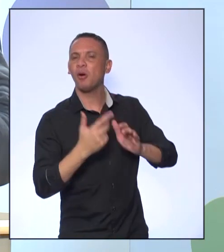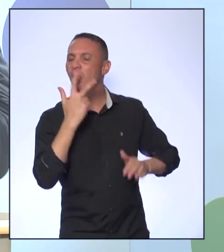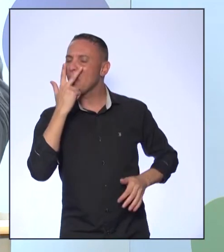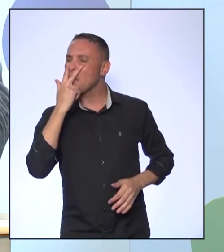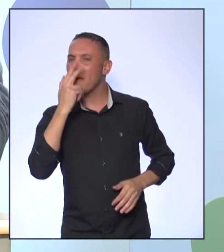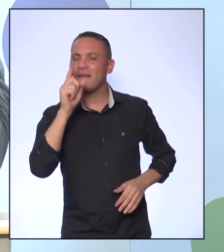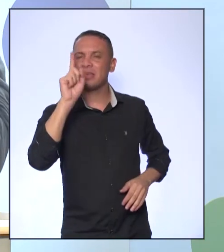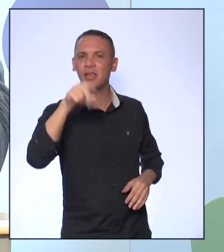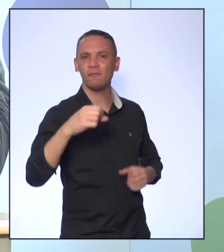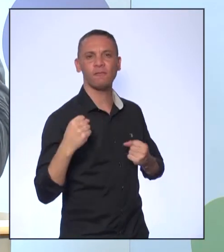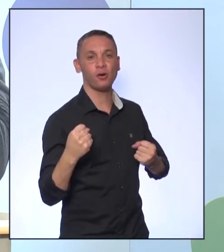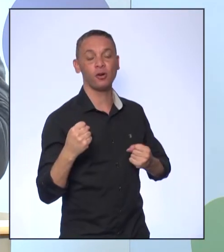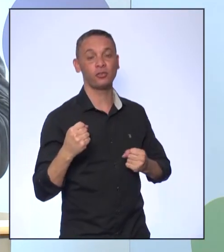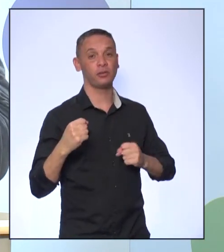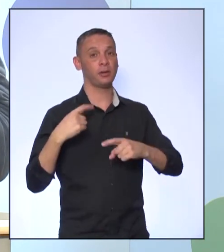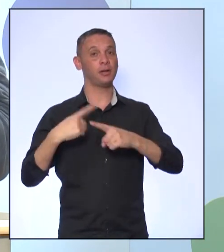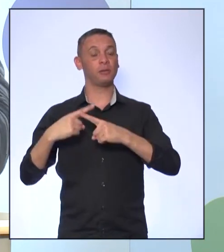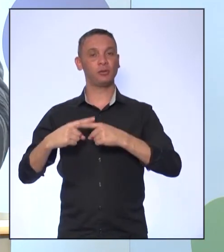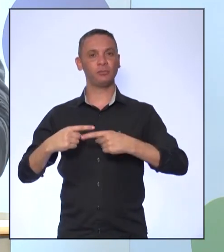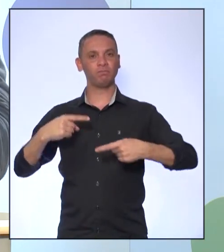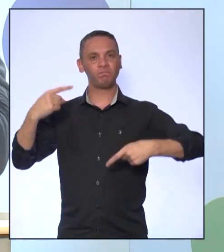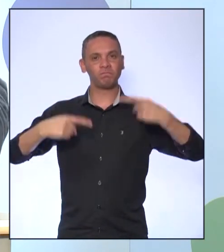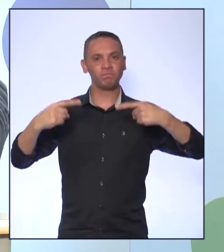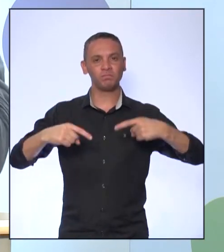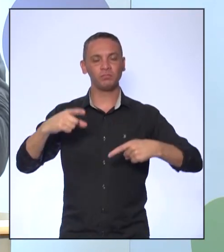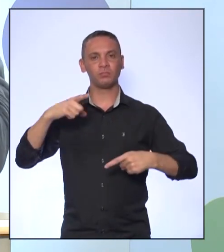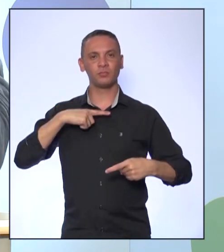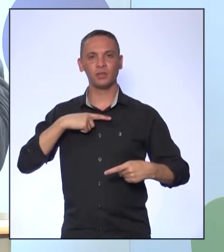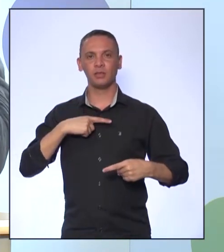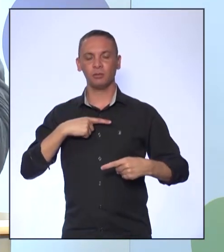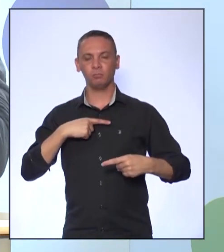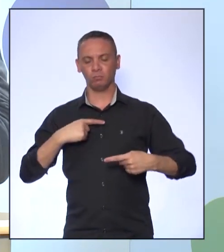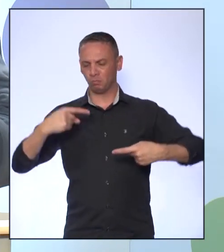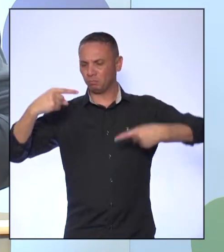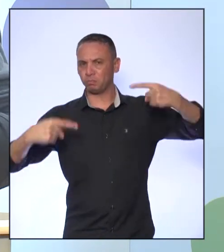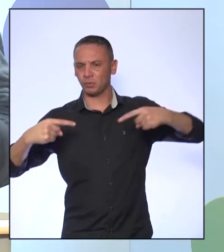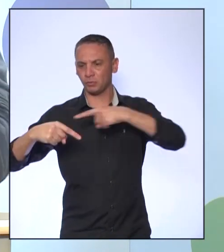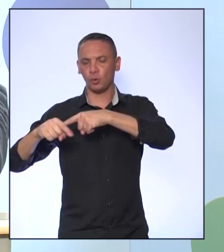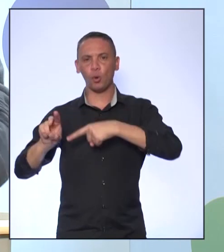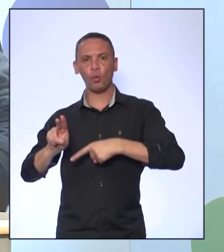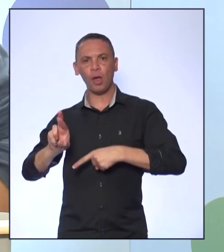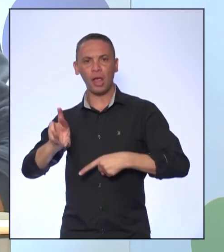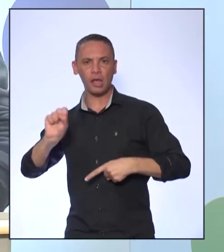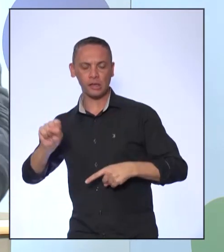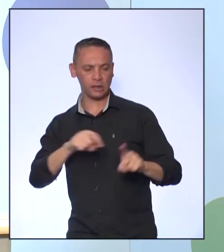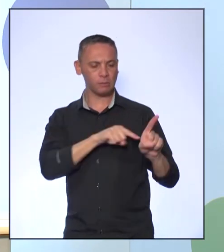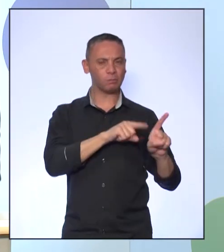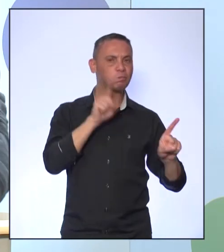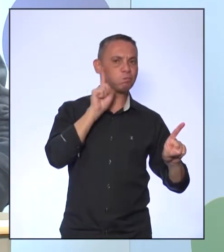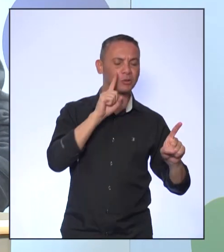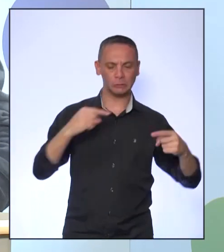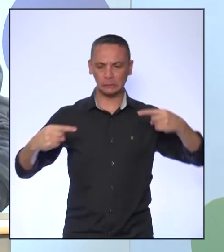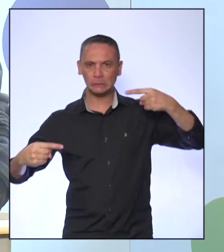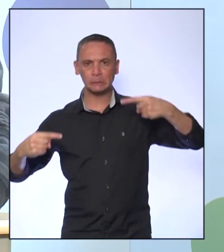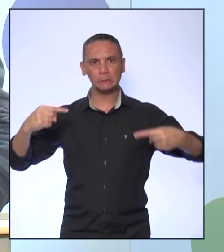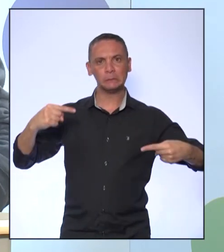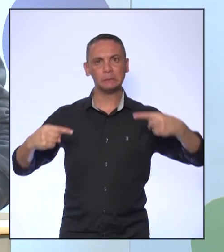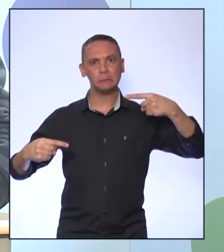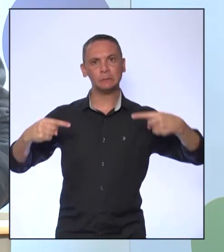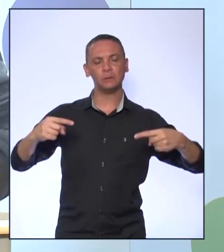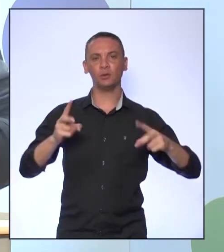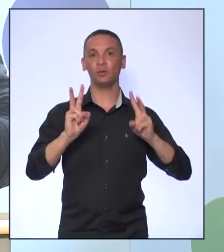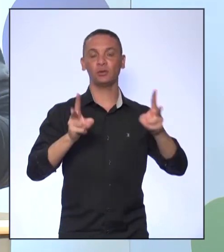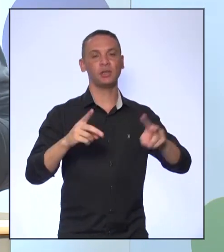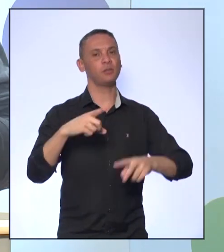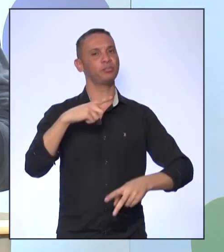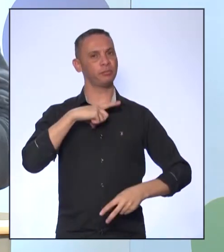porque, durante a Guerra Fria, ela batia de frente com os Estados Unidos, que era a maior potência econômica na época. Então, sempre